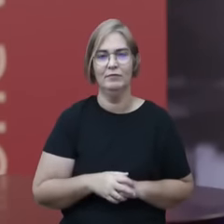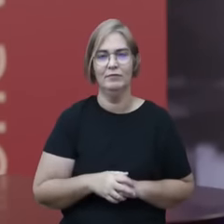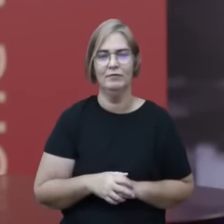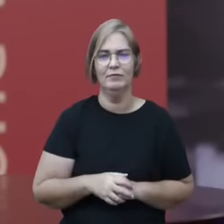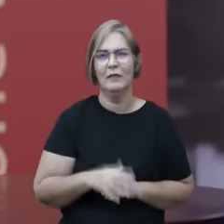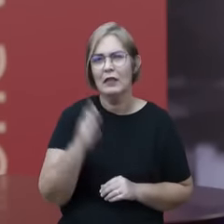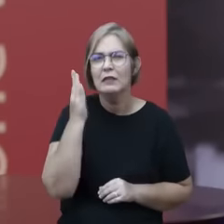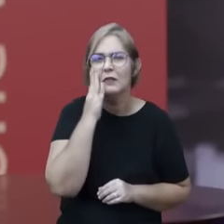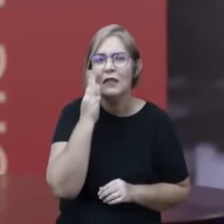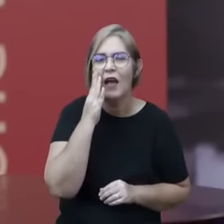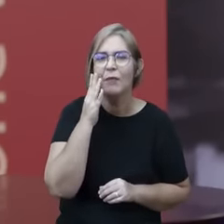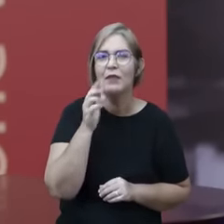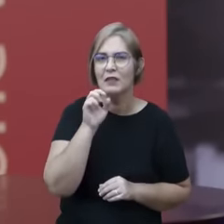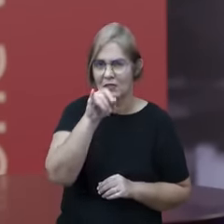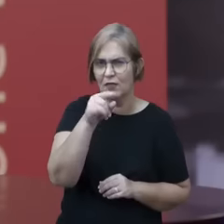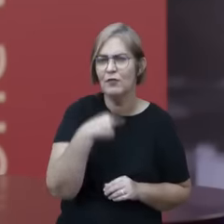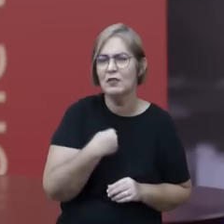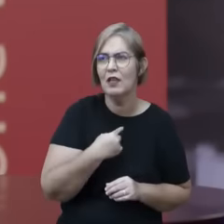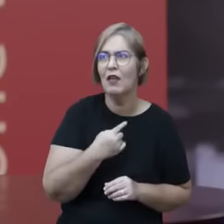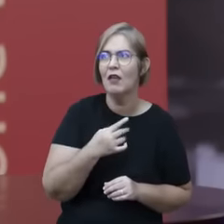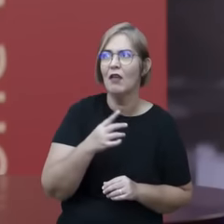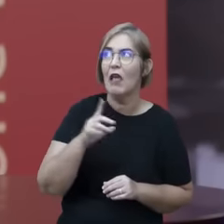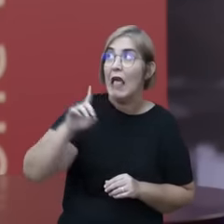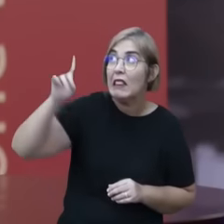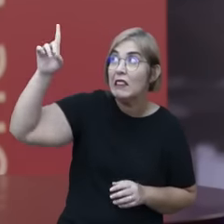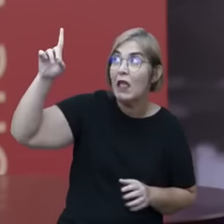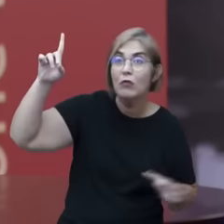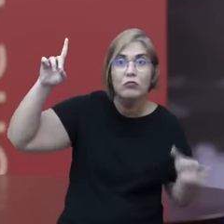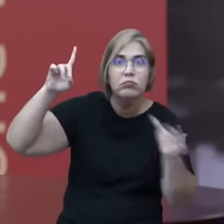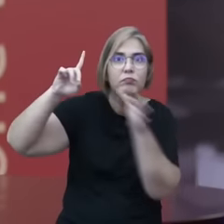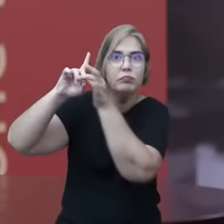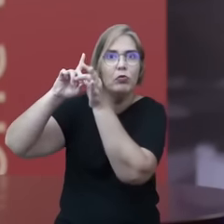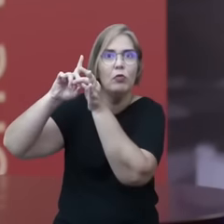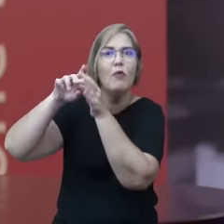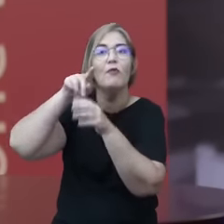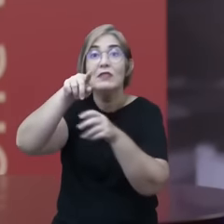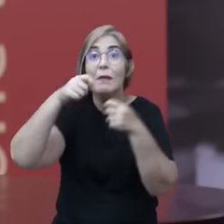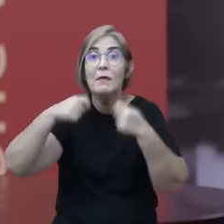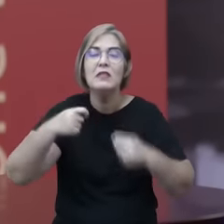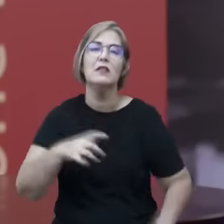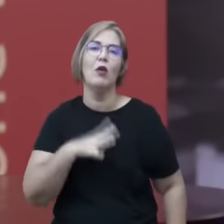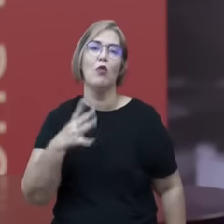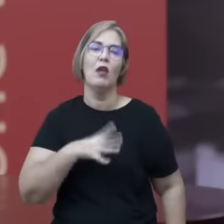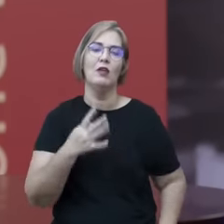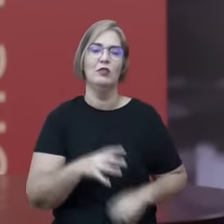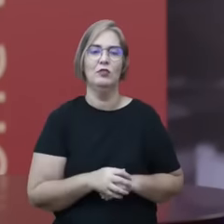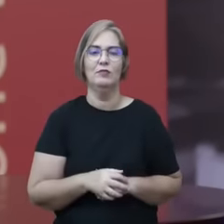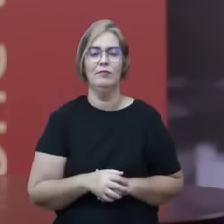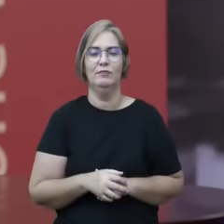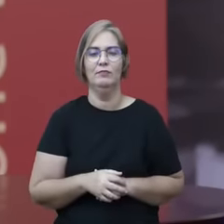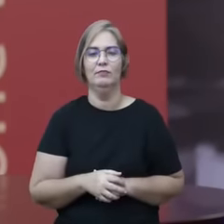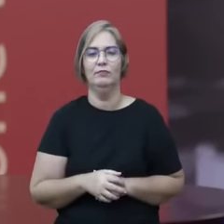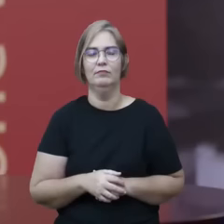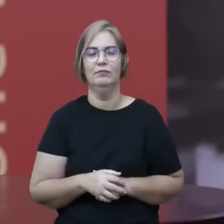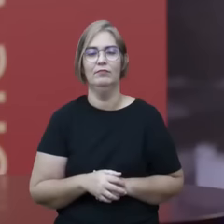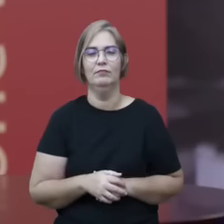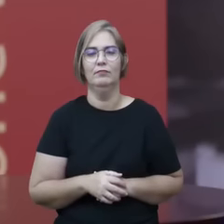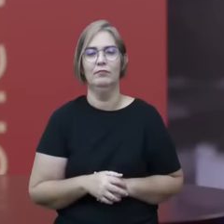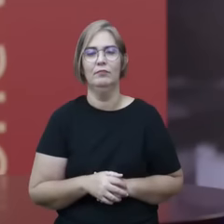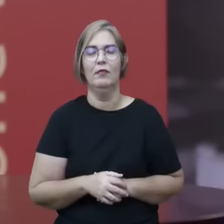é necessário mergulhar de qualquer forma. Eh, segundo, é